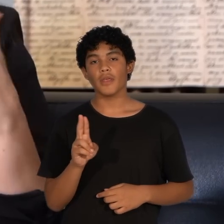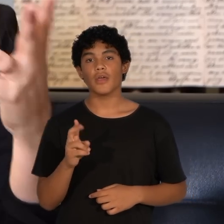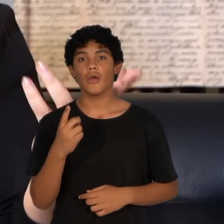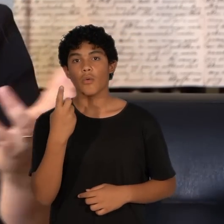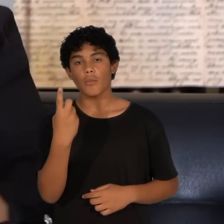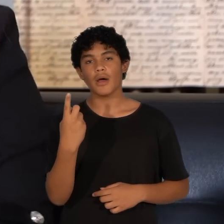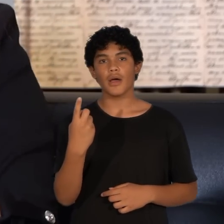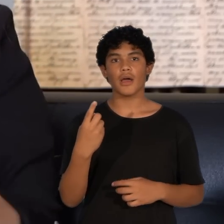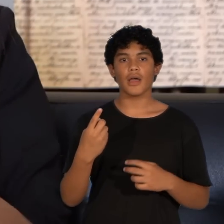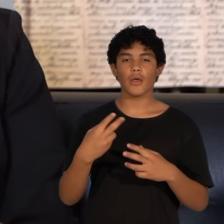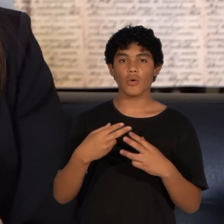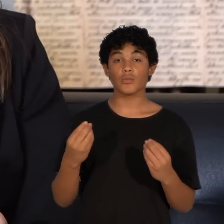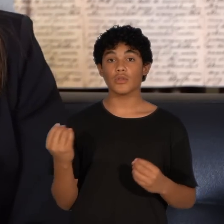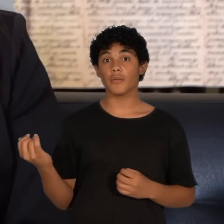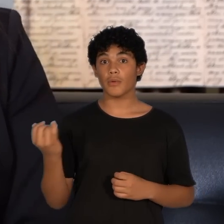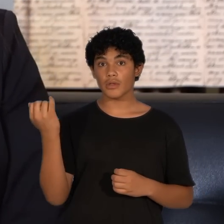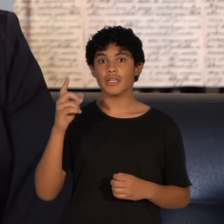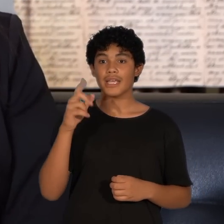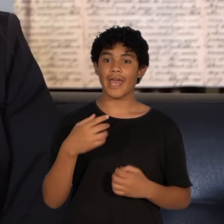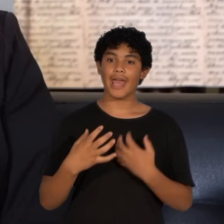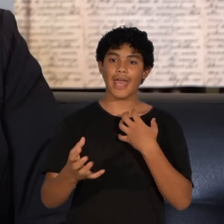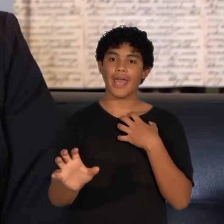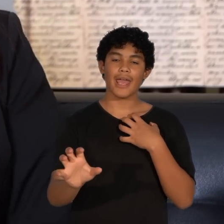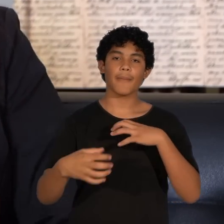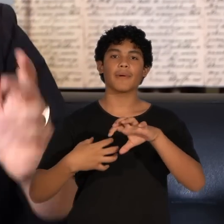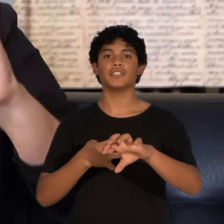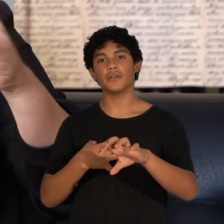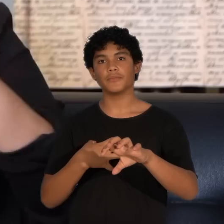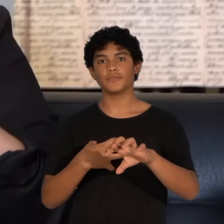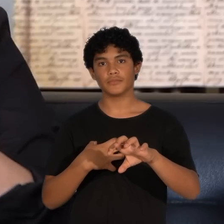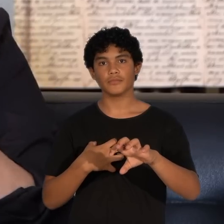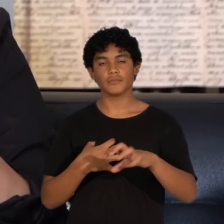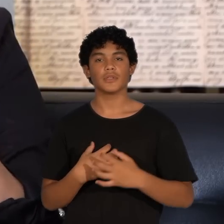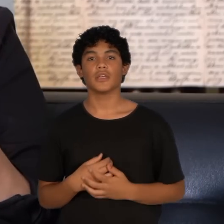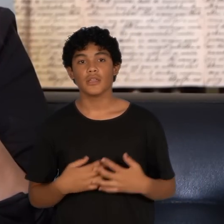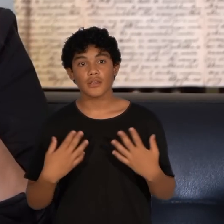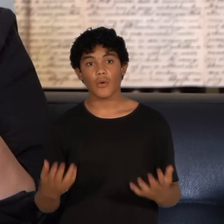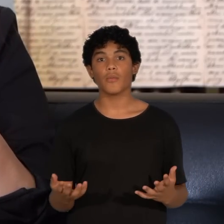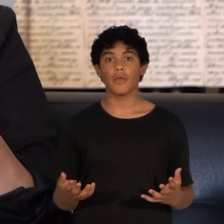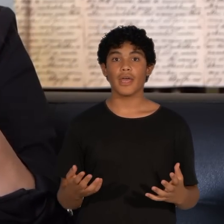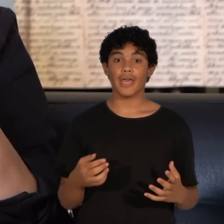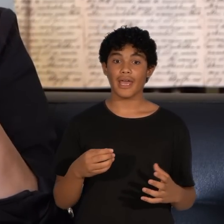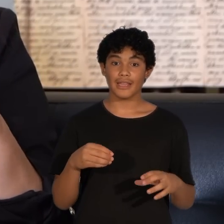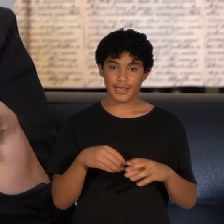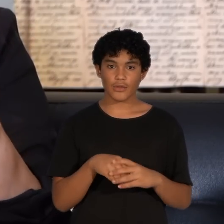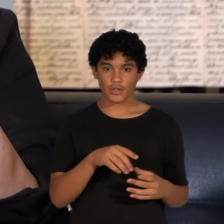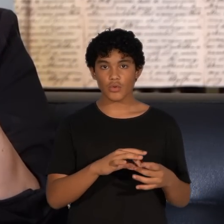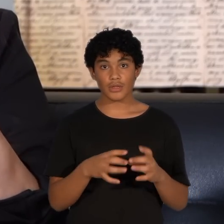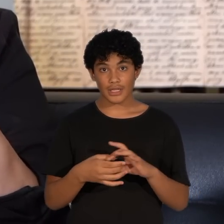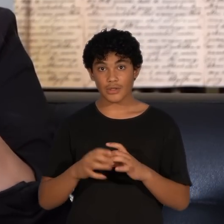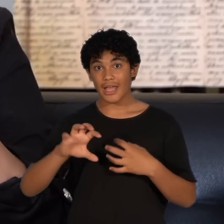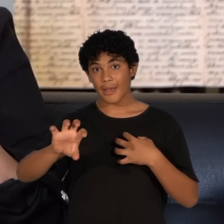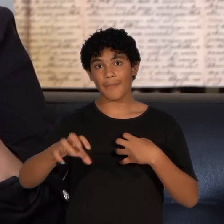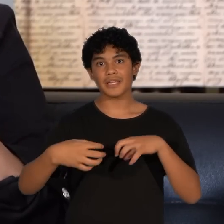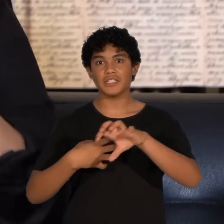característica segunda que Carl Roger coloca, que é a tal da empatia. Empatia não é se colocar no lugar do outro. Na verdade, nesse sentido